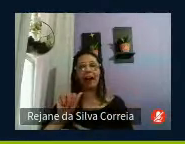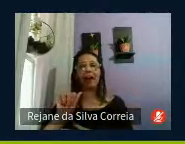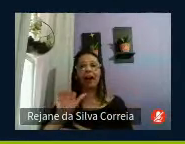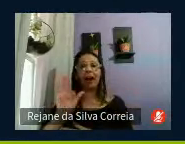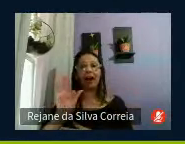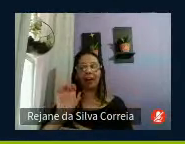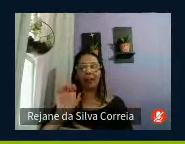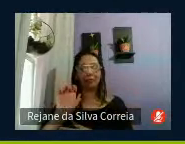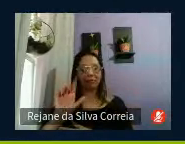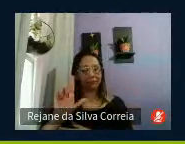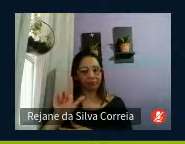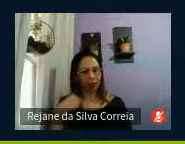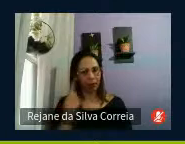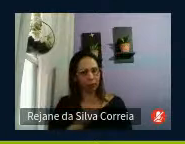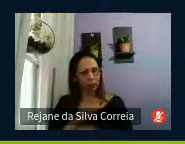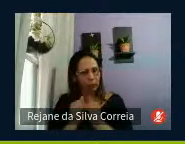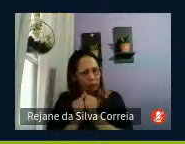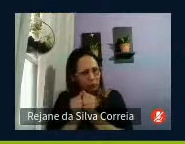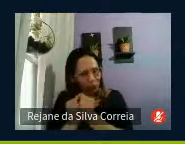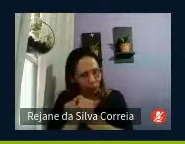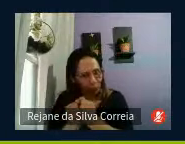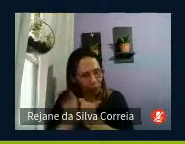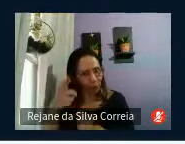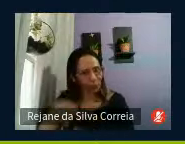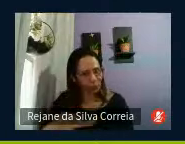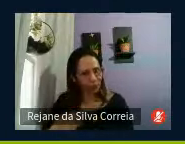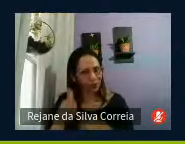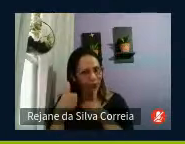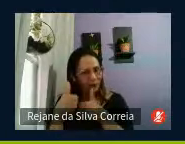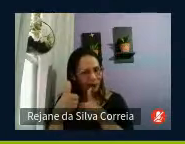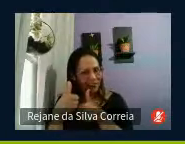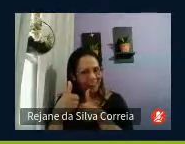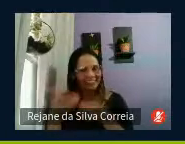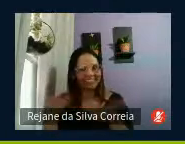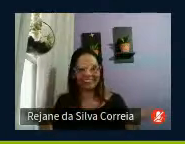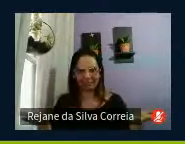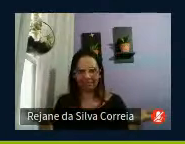estaremos juntos novamente. E agora eu passo a palavra para